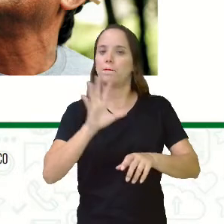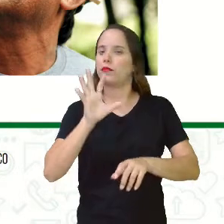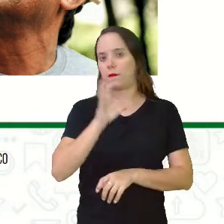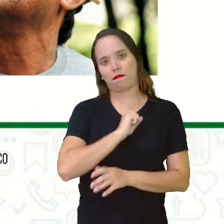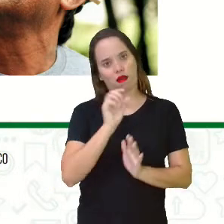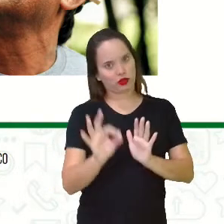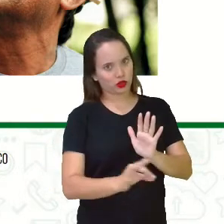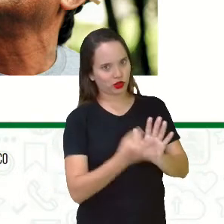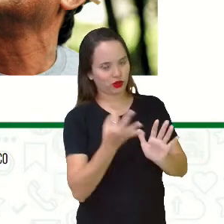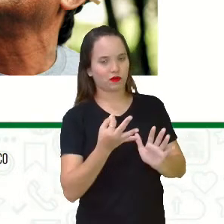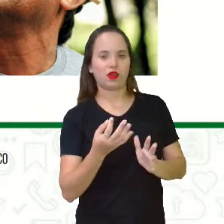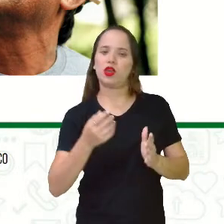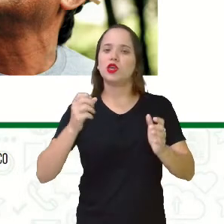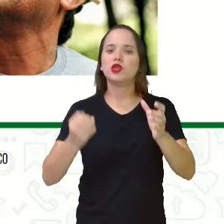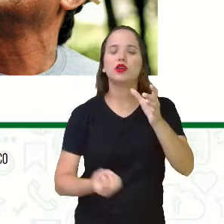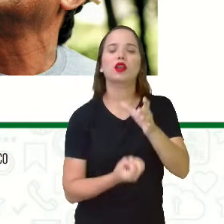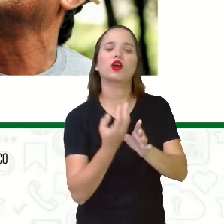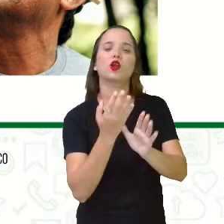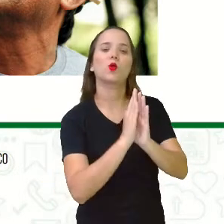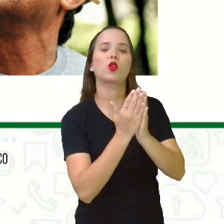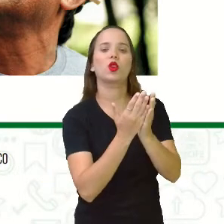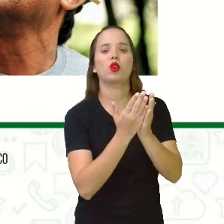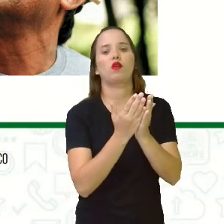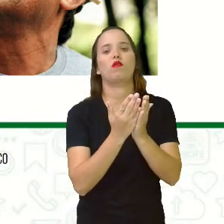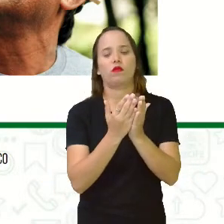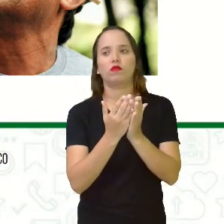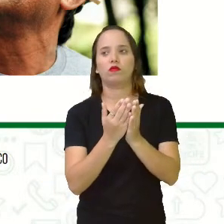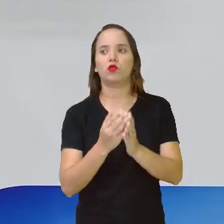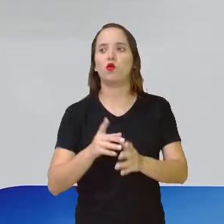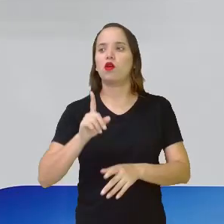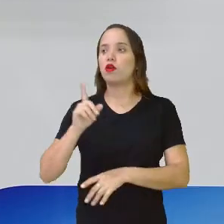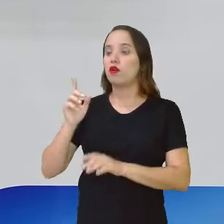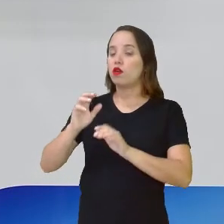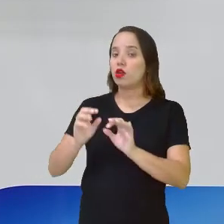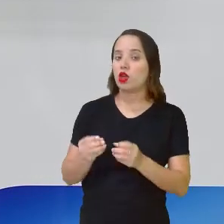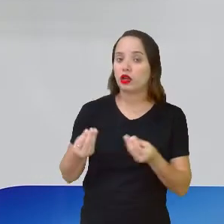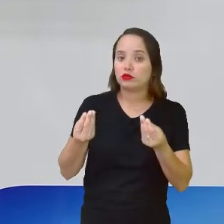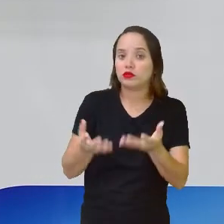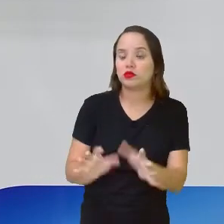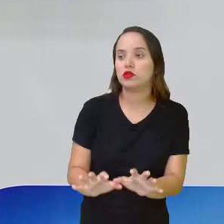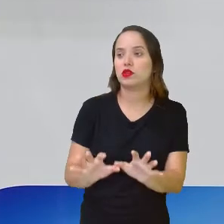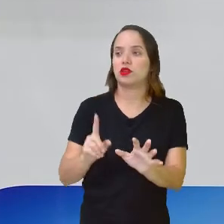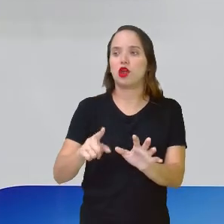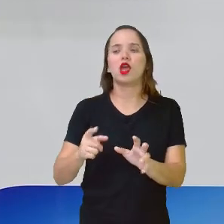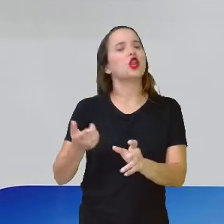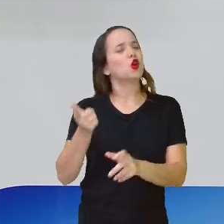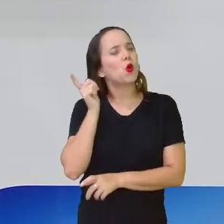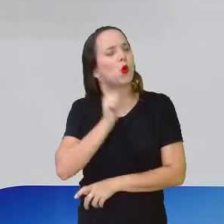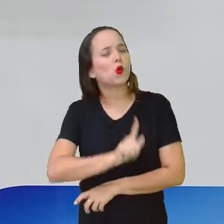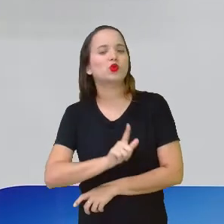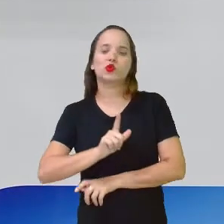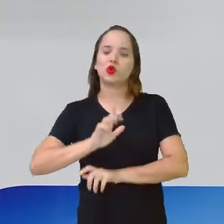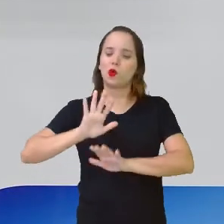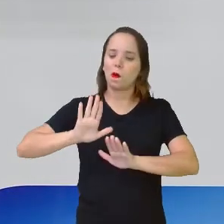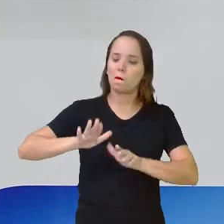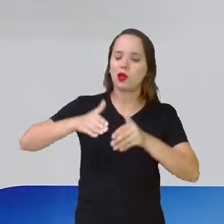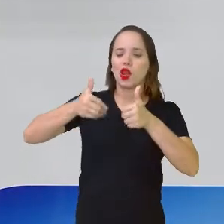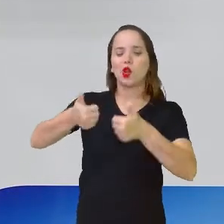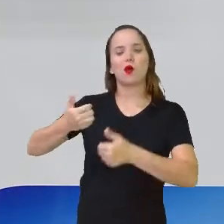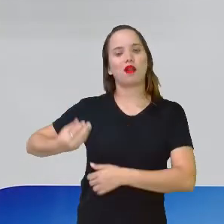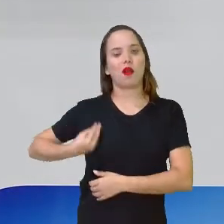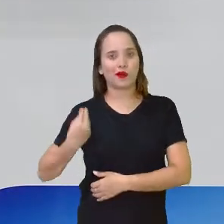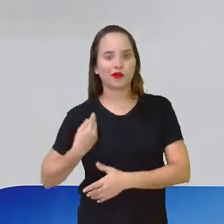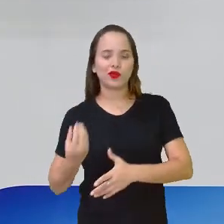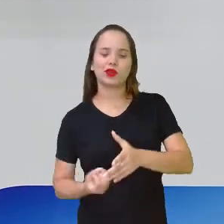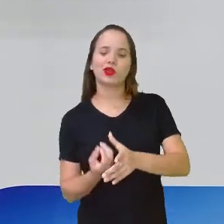primeiro livro chamado Quarto de Despejo. E através disso, ela pôde se sustentar, melhorar de vida, criar seus